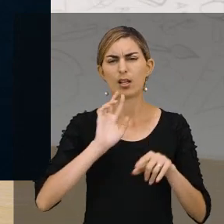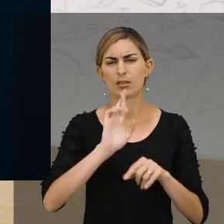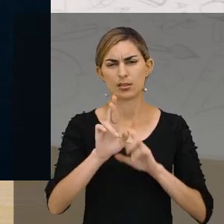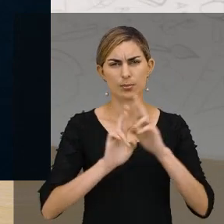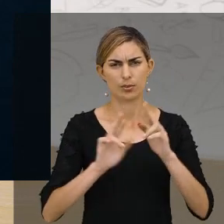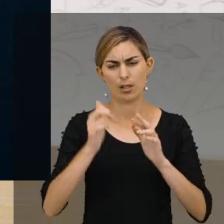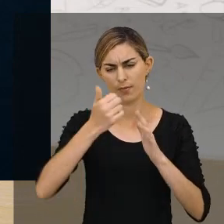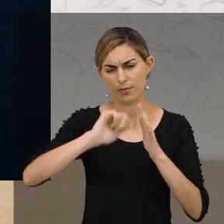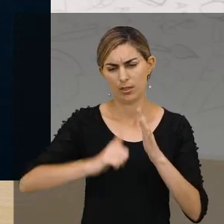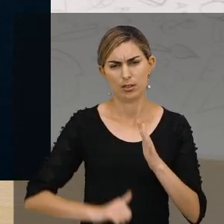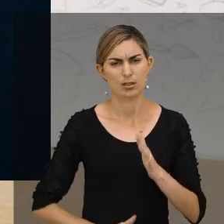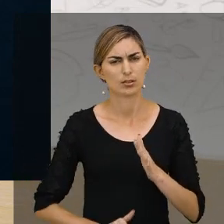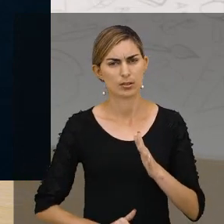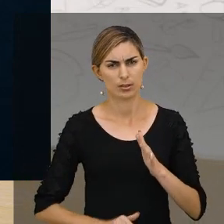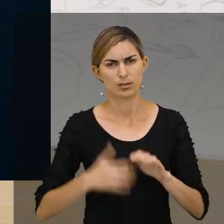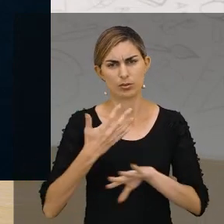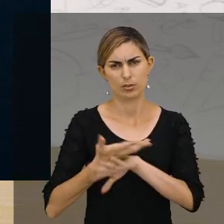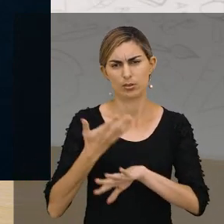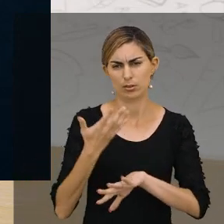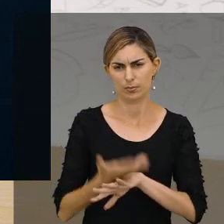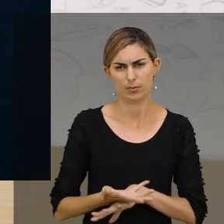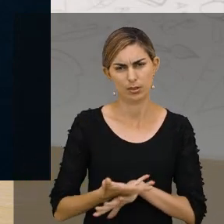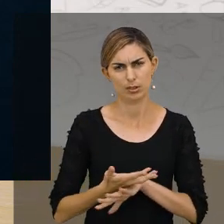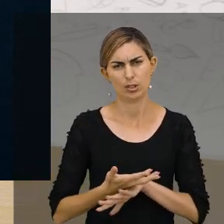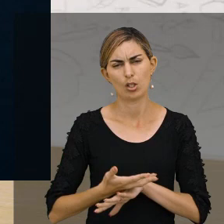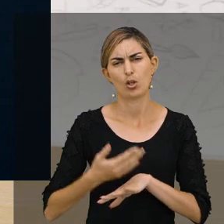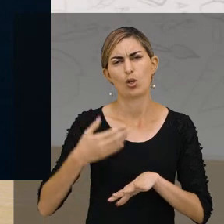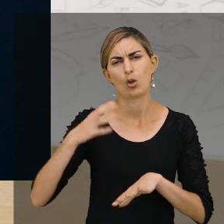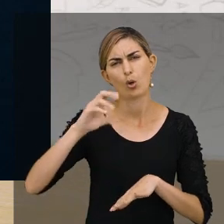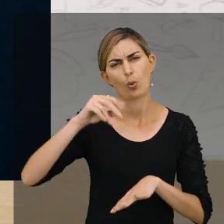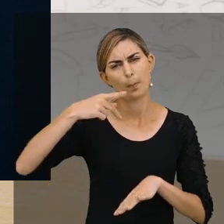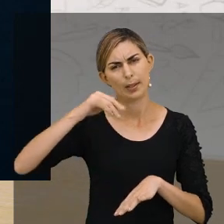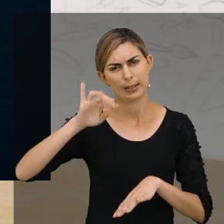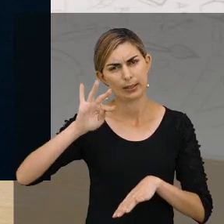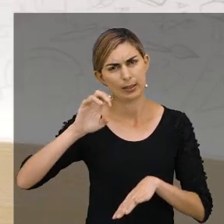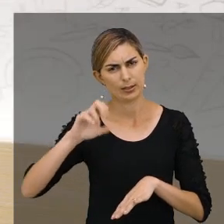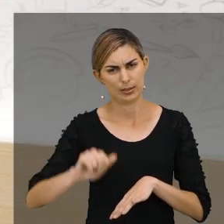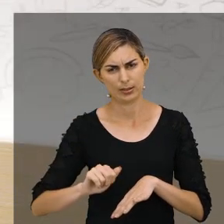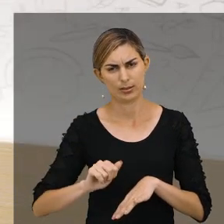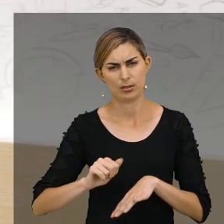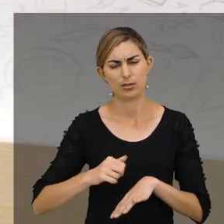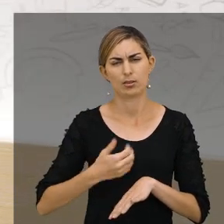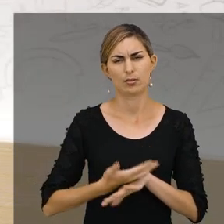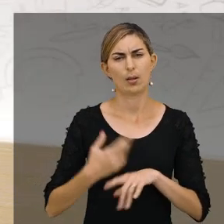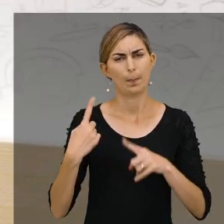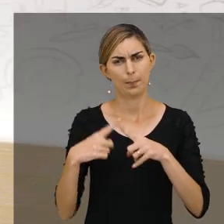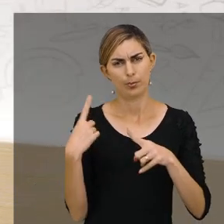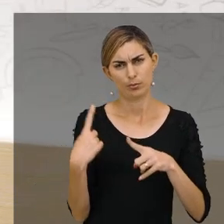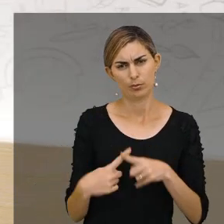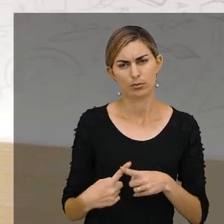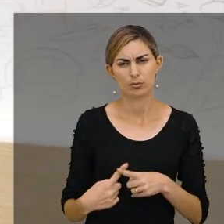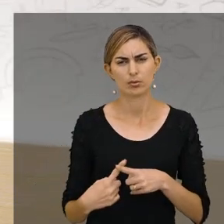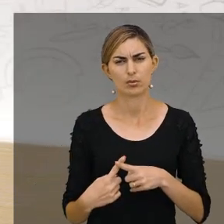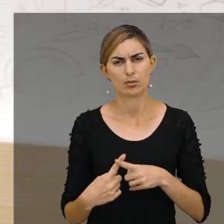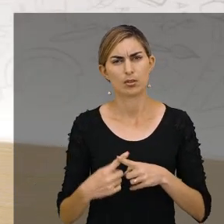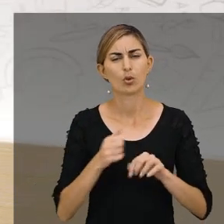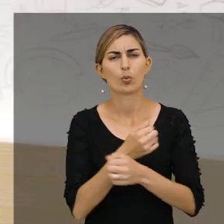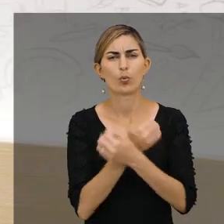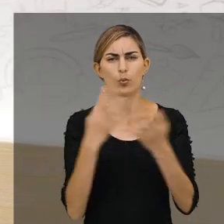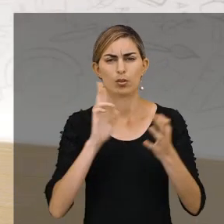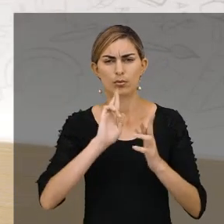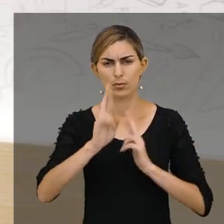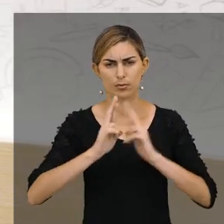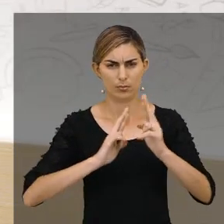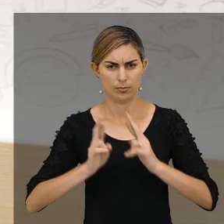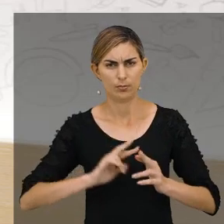de responder à avaliação da disciplina e à avaliação da competência, né? Então, por quê? Vocês vão, quando